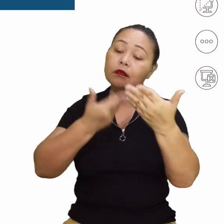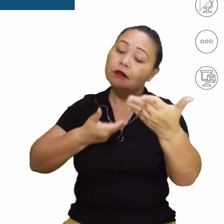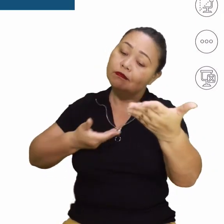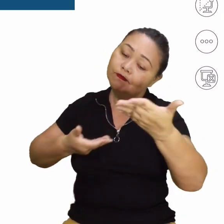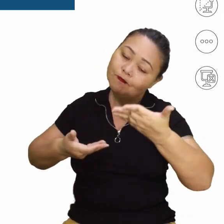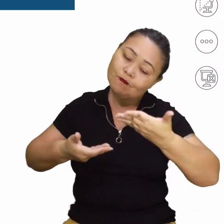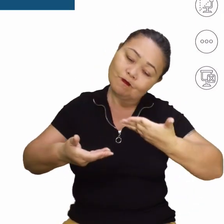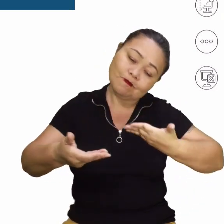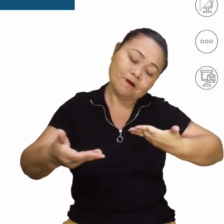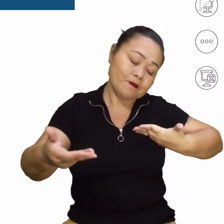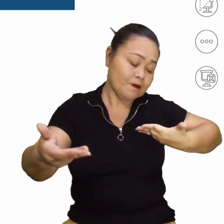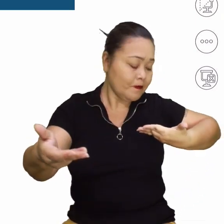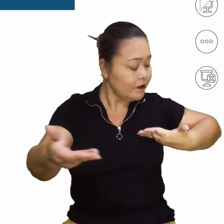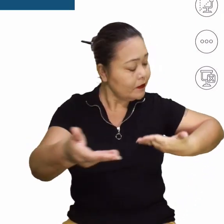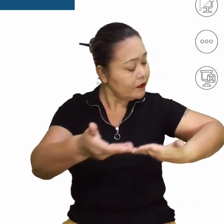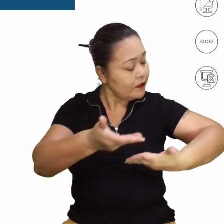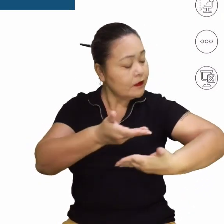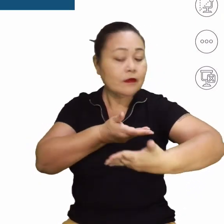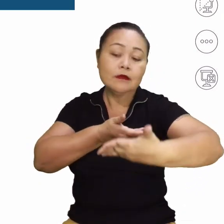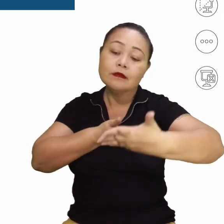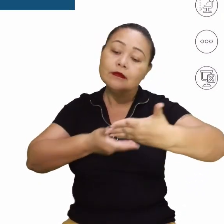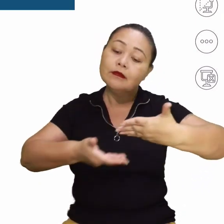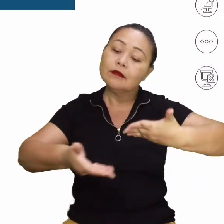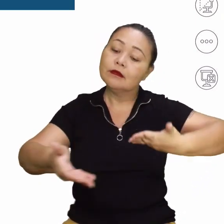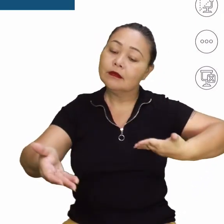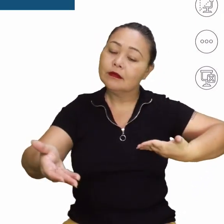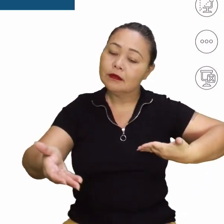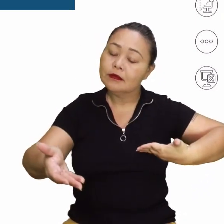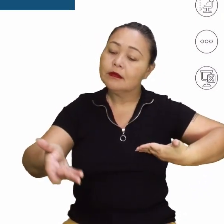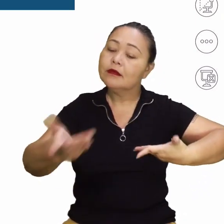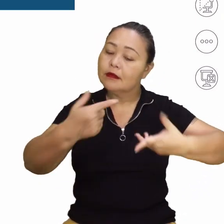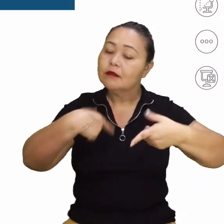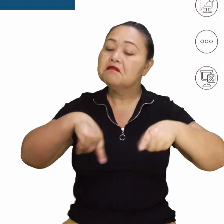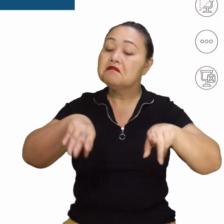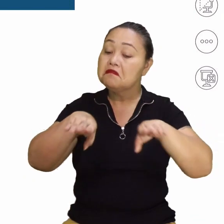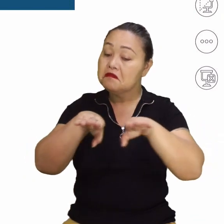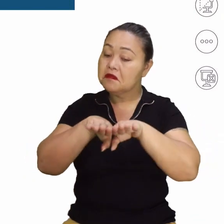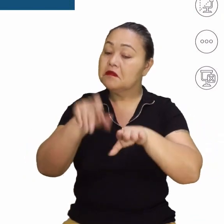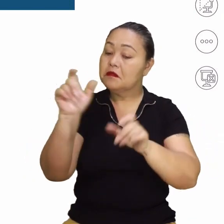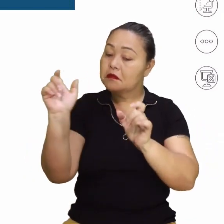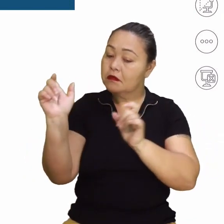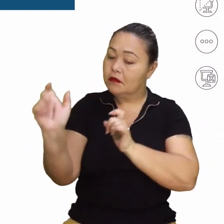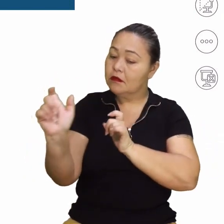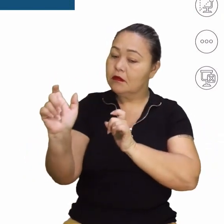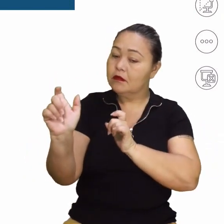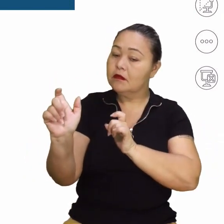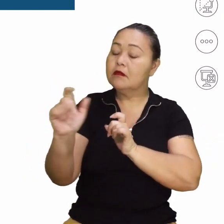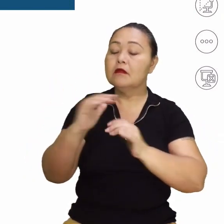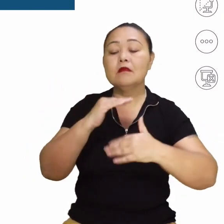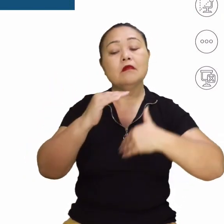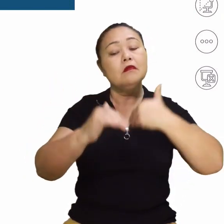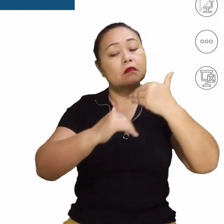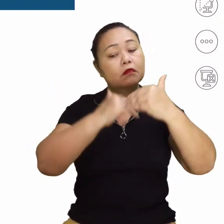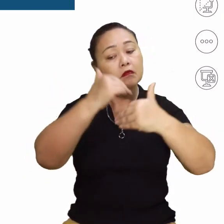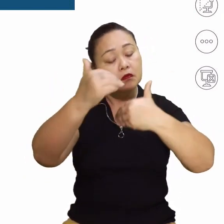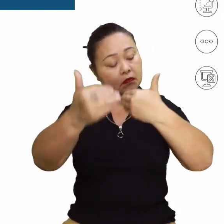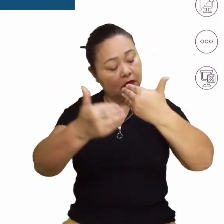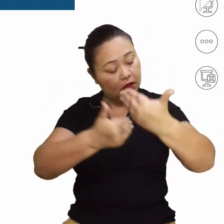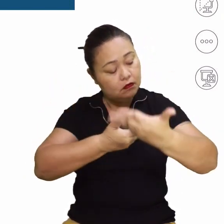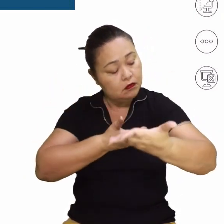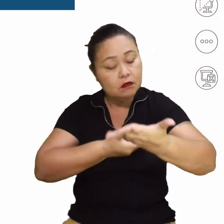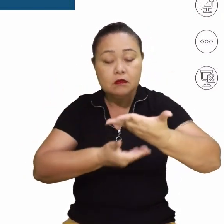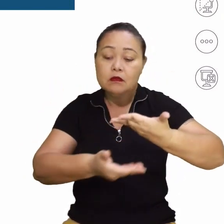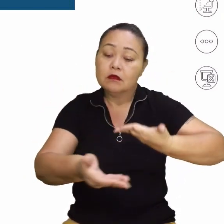solidariedade olha só que tá E também é uma palavra bonita desenvolver a solidariedade